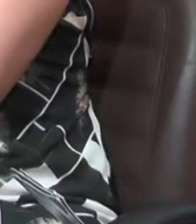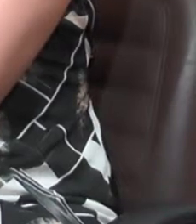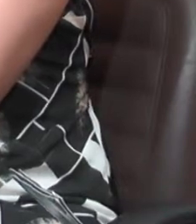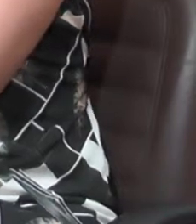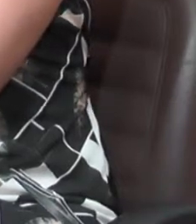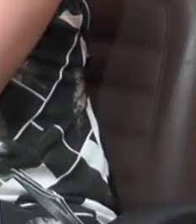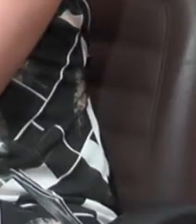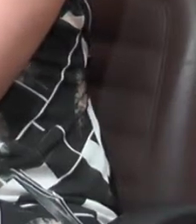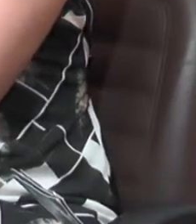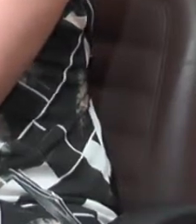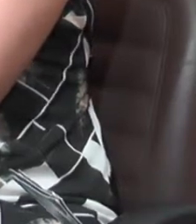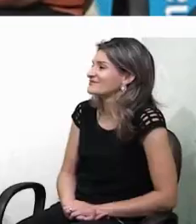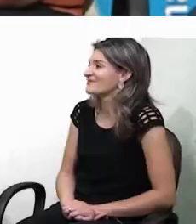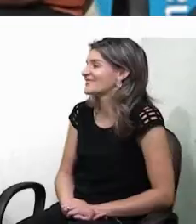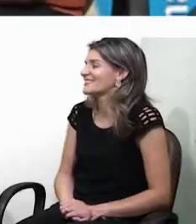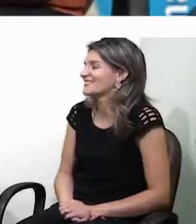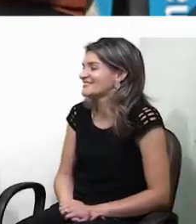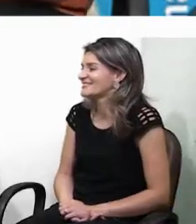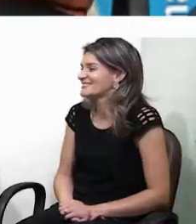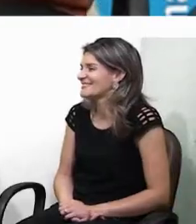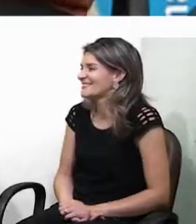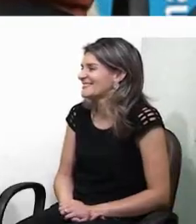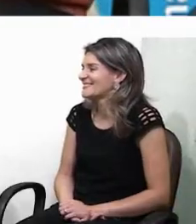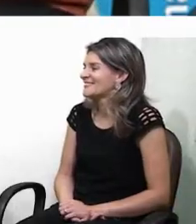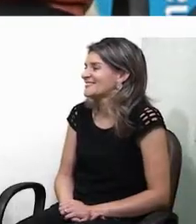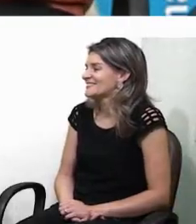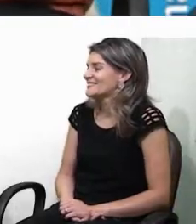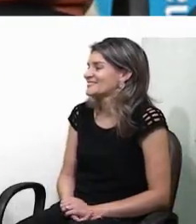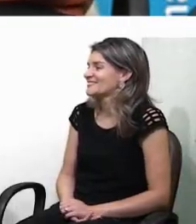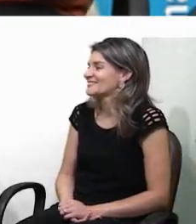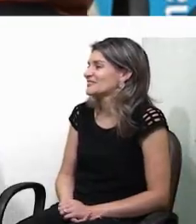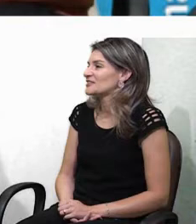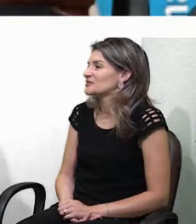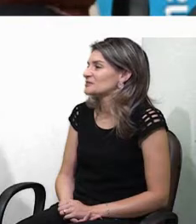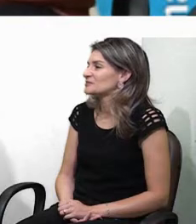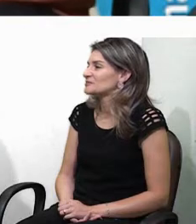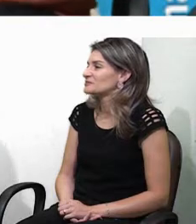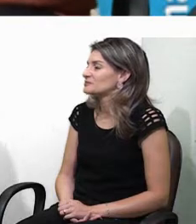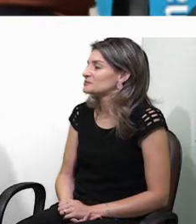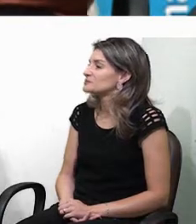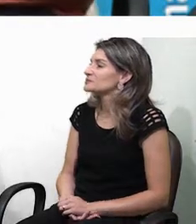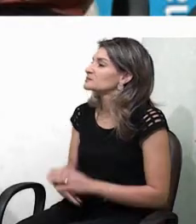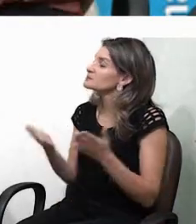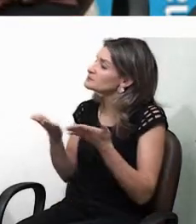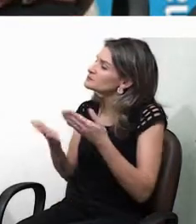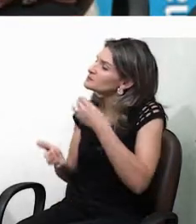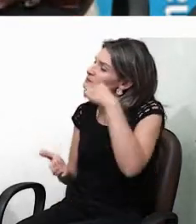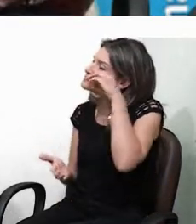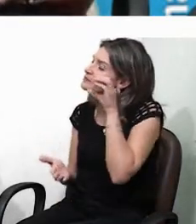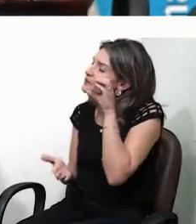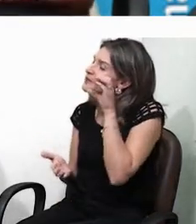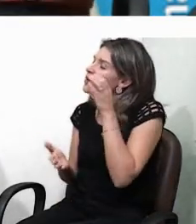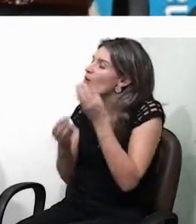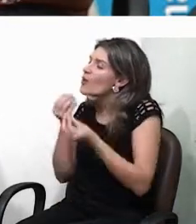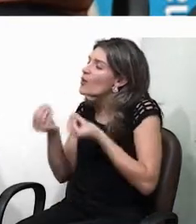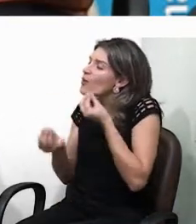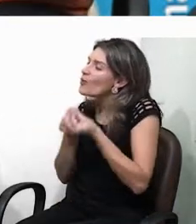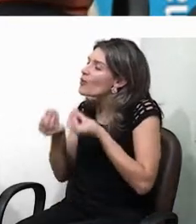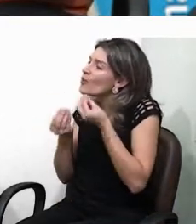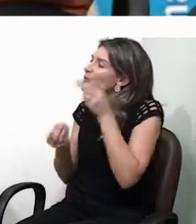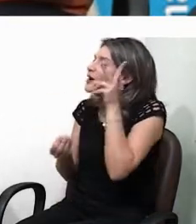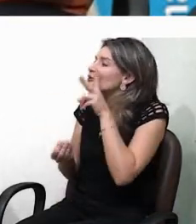é sempre, porque a vida é assim. Agora, Maria Clara, conta então um pouquinho